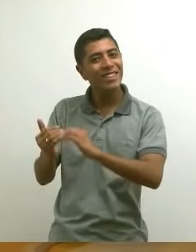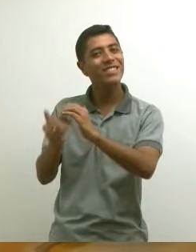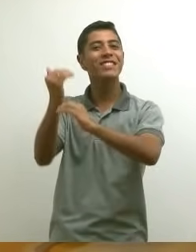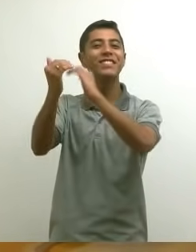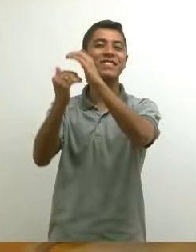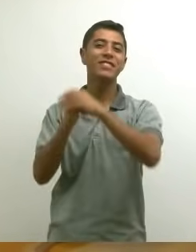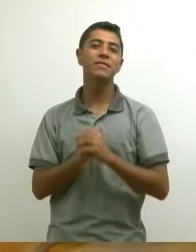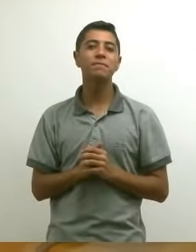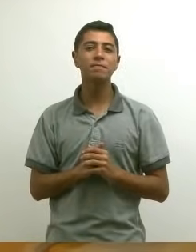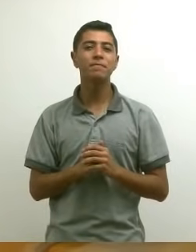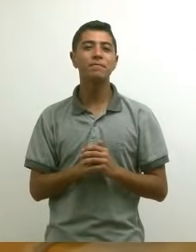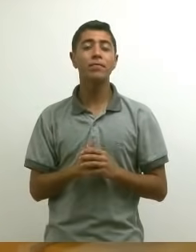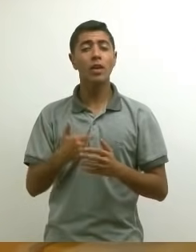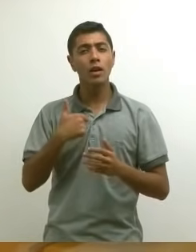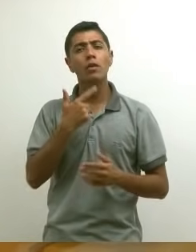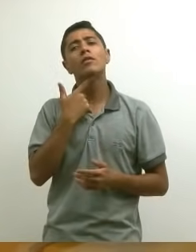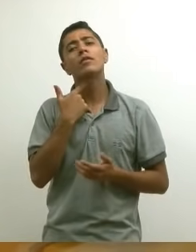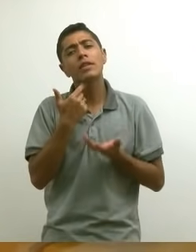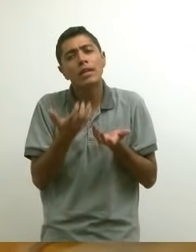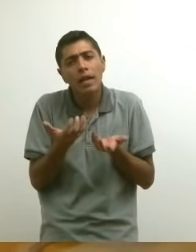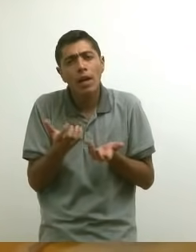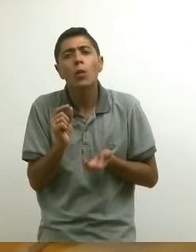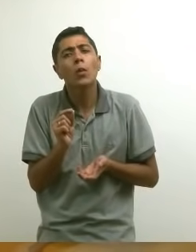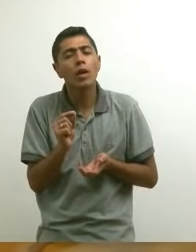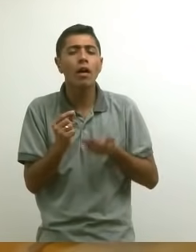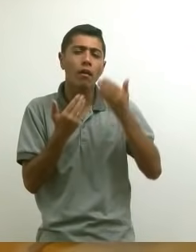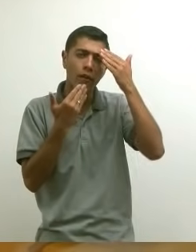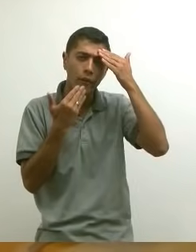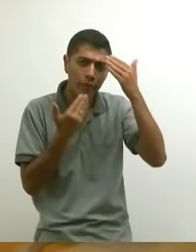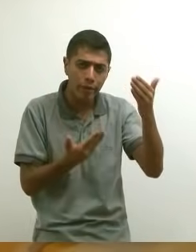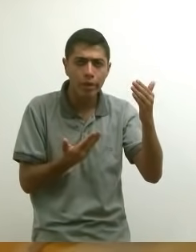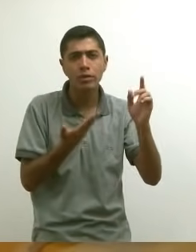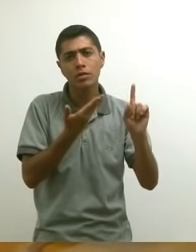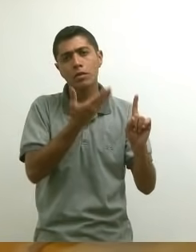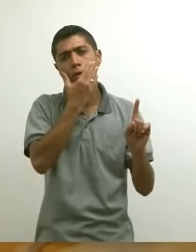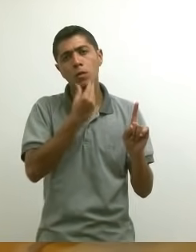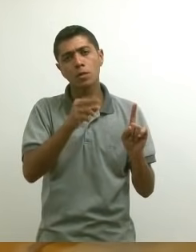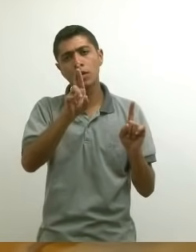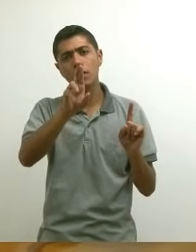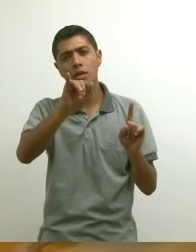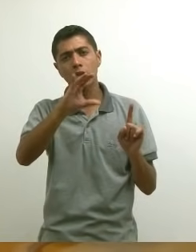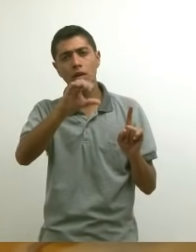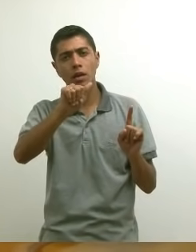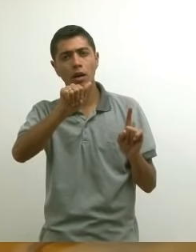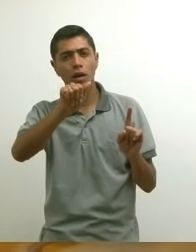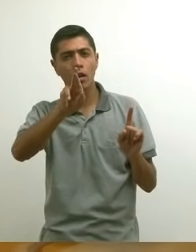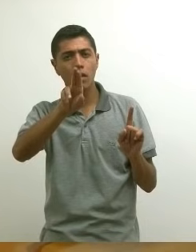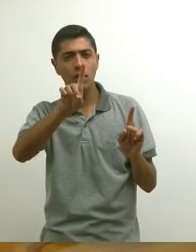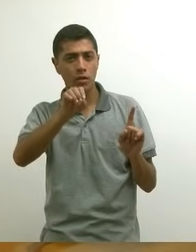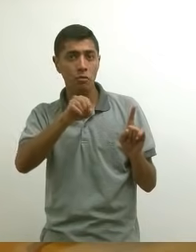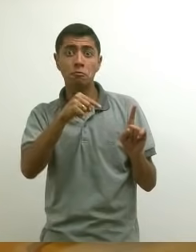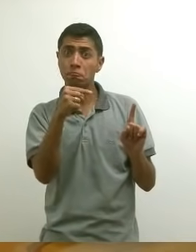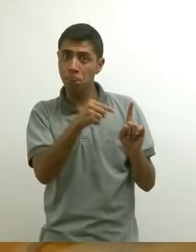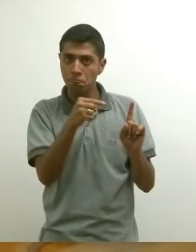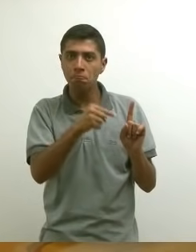primeiro agradecer ao ricardo não é por compartilhar aqui com a gente né tantas reflexões